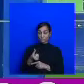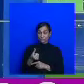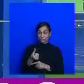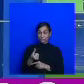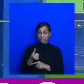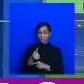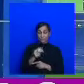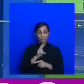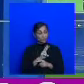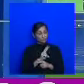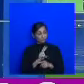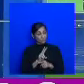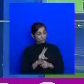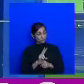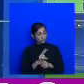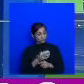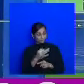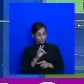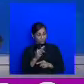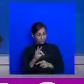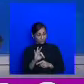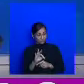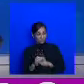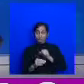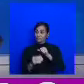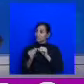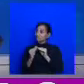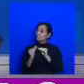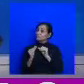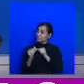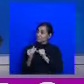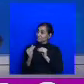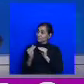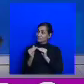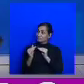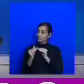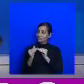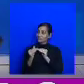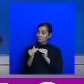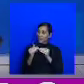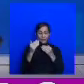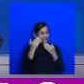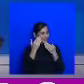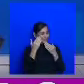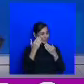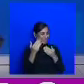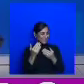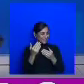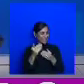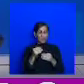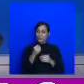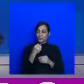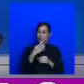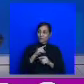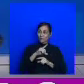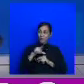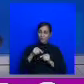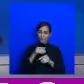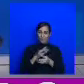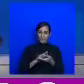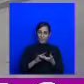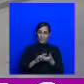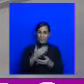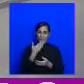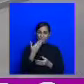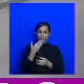e 06. As auditoras confirmam? Sim, confirmo. Sim, confirmo. Obrigado. Muito bem, este foi o sorteio